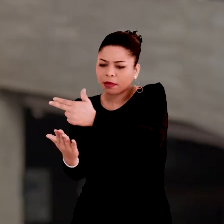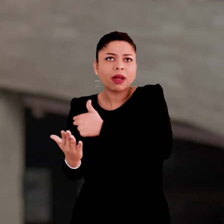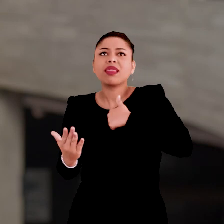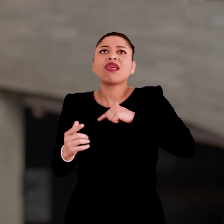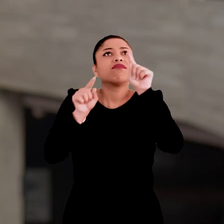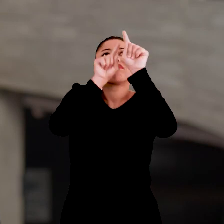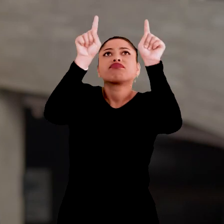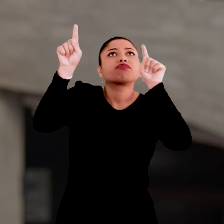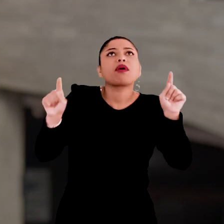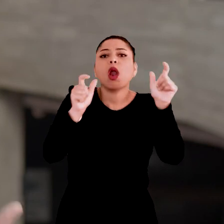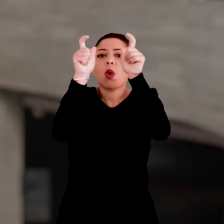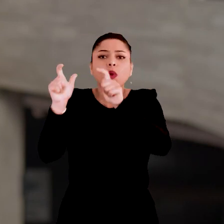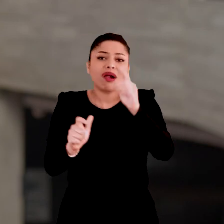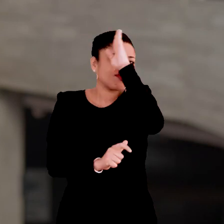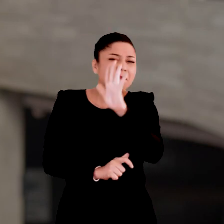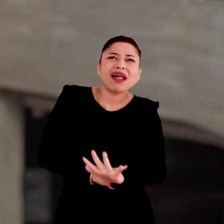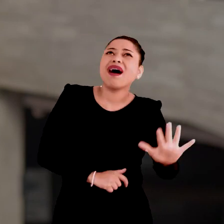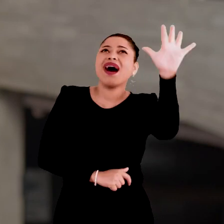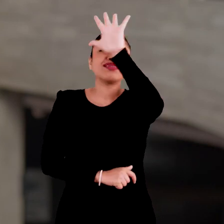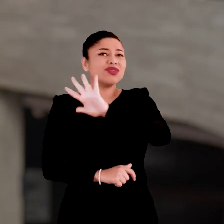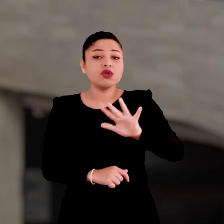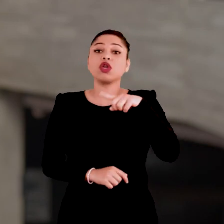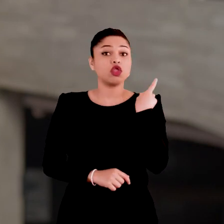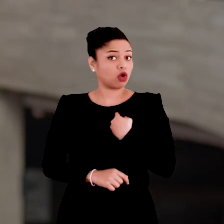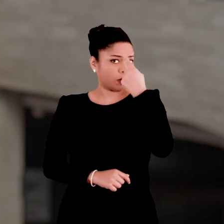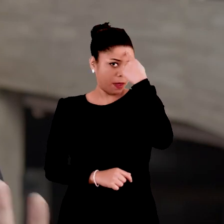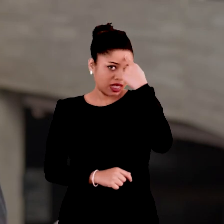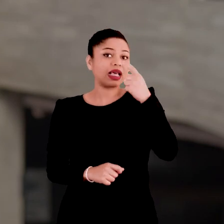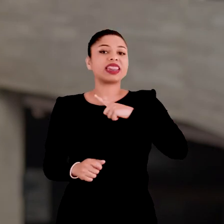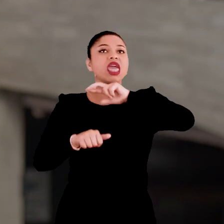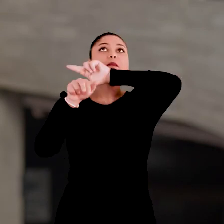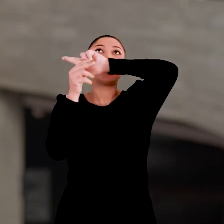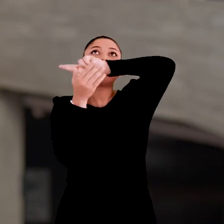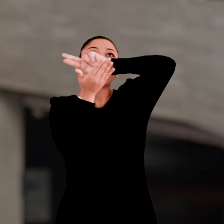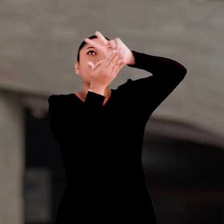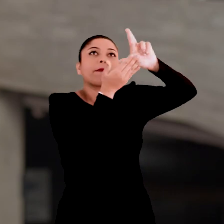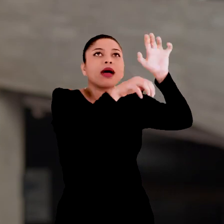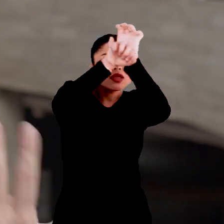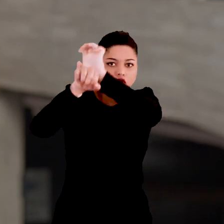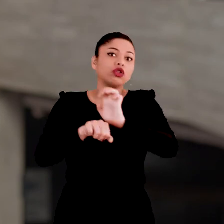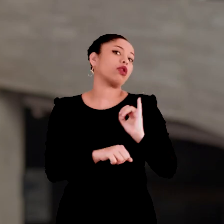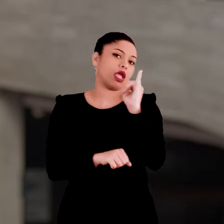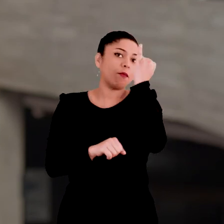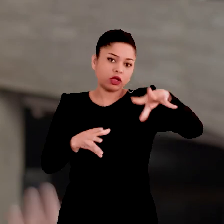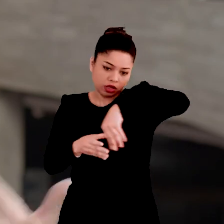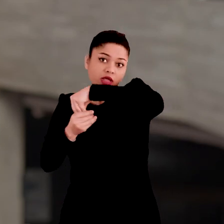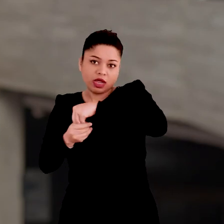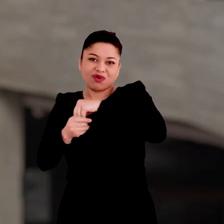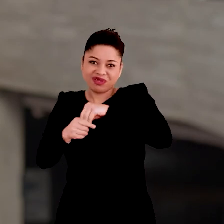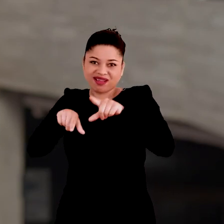do país e, para nós, isso foi um critério muito importante. Portanto, eu acho que quem vier, e eu espero que todos